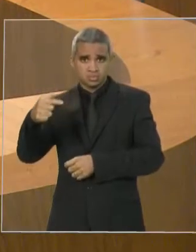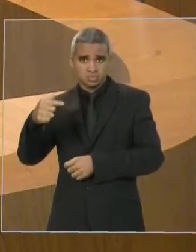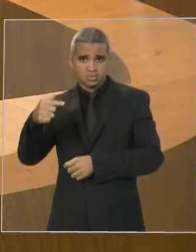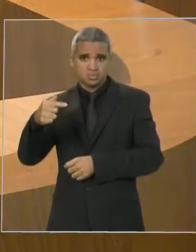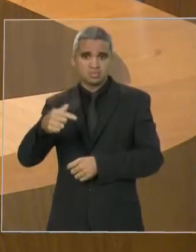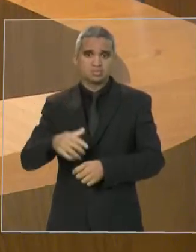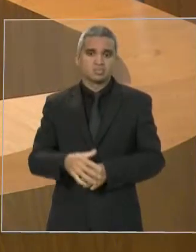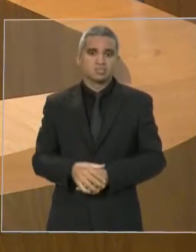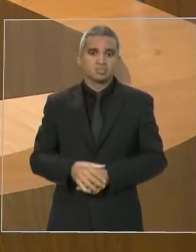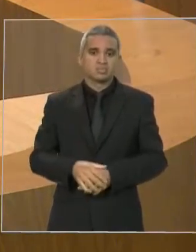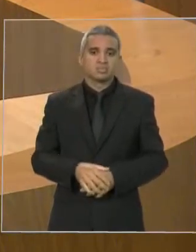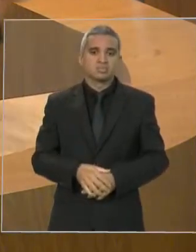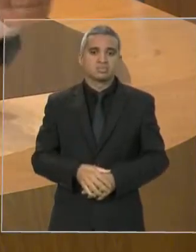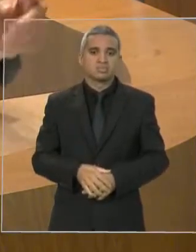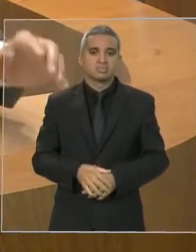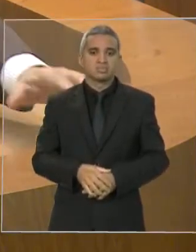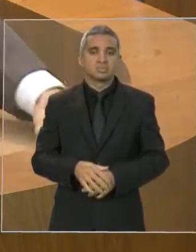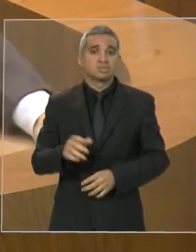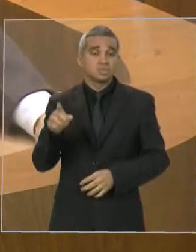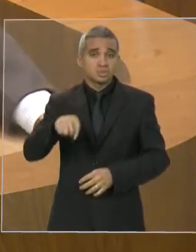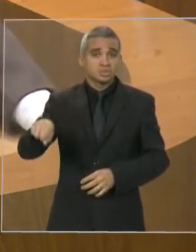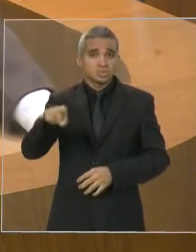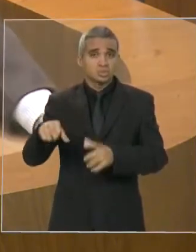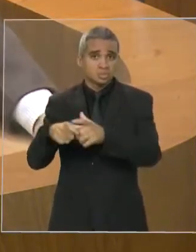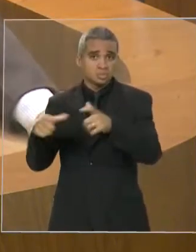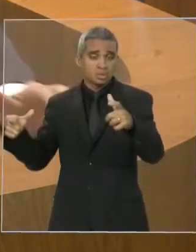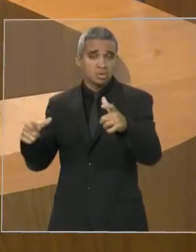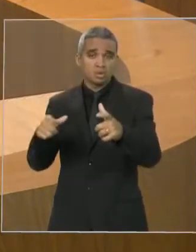dos trabalhadores ainda não receberam.